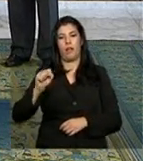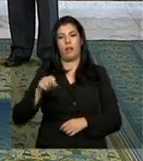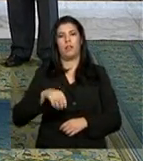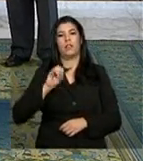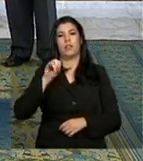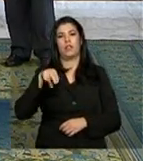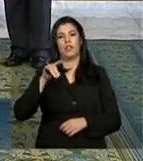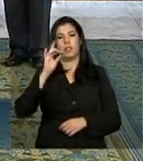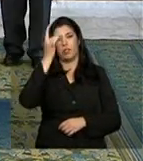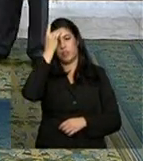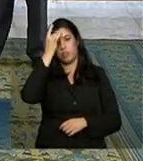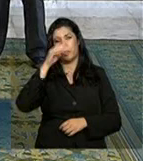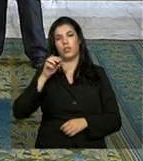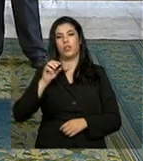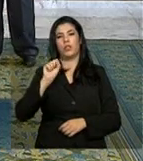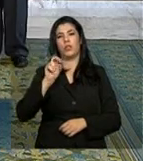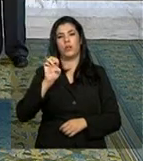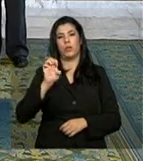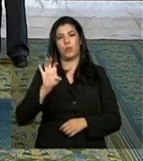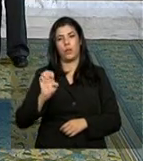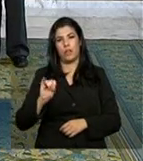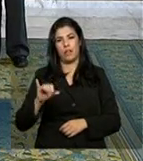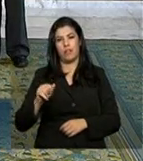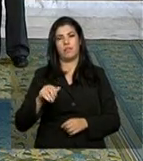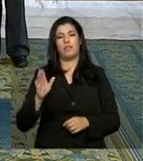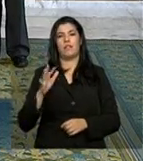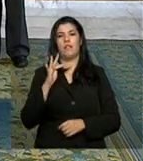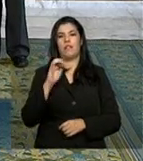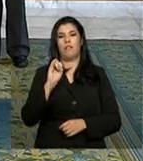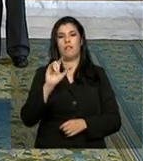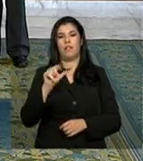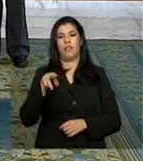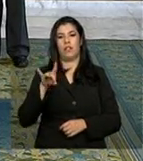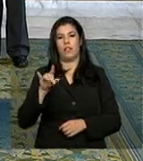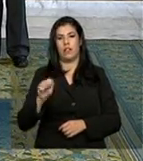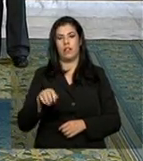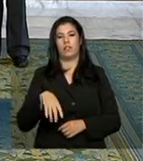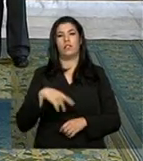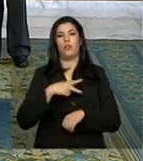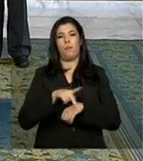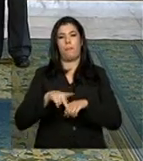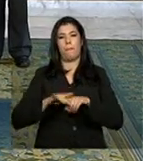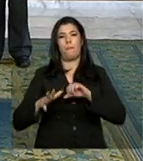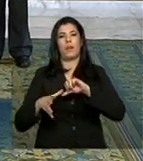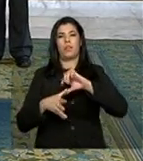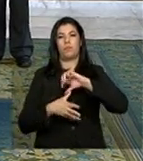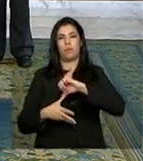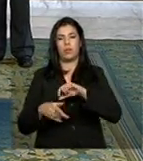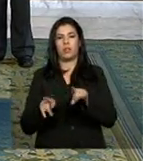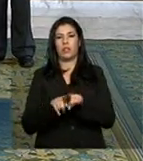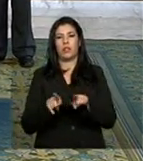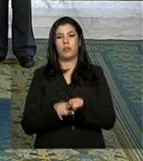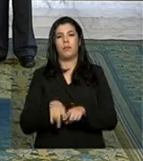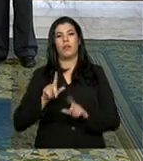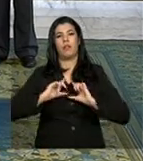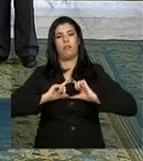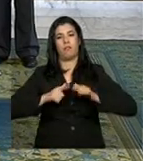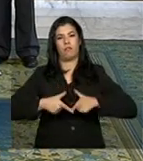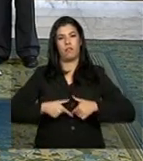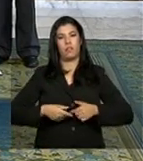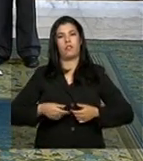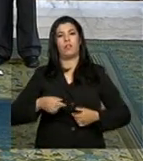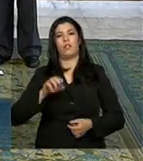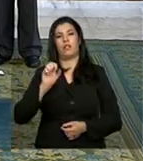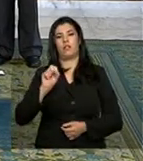Bangladesh, Dinamarca, Suécia, Finlândia, Chipre, Países Baixos, Irlanda, Estado de Israel,